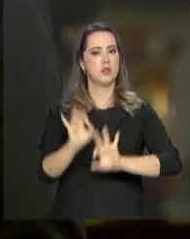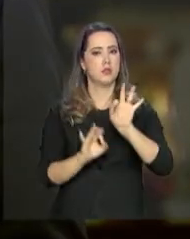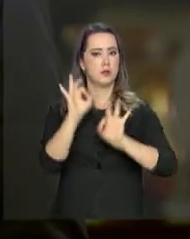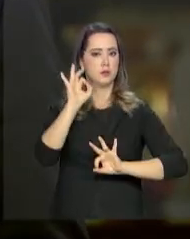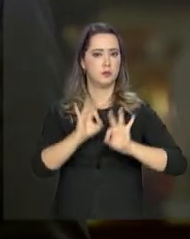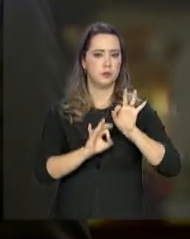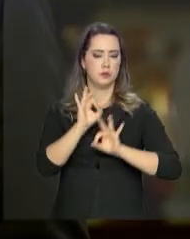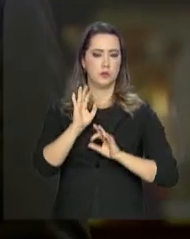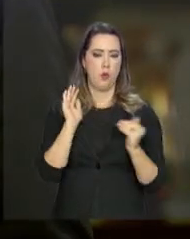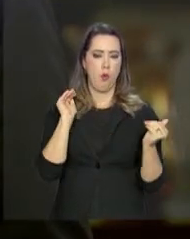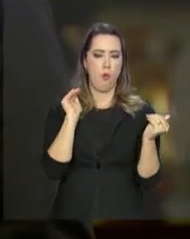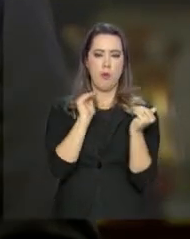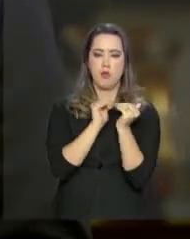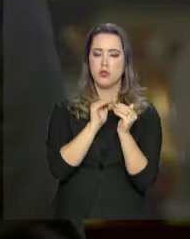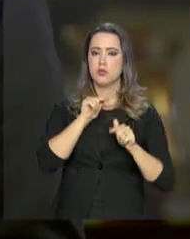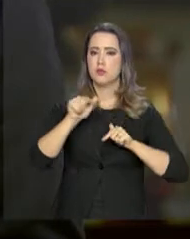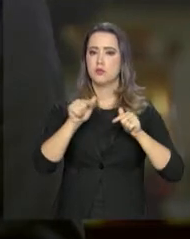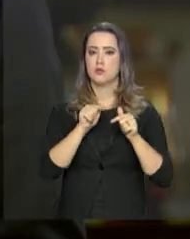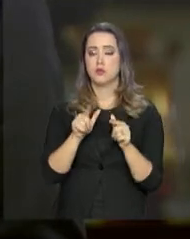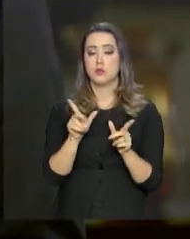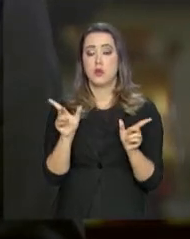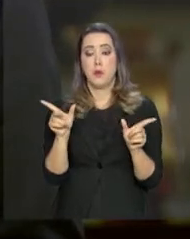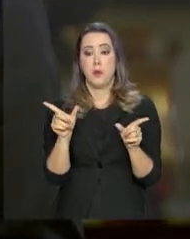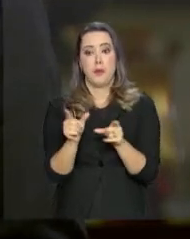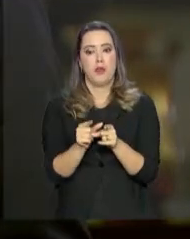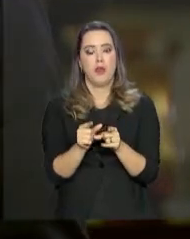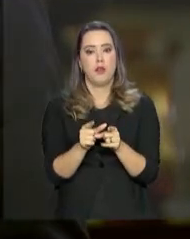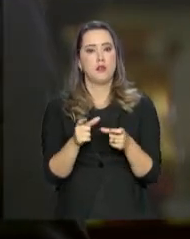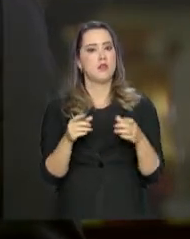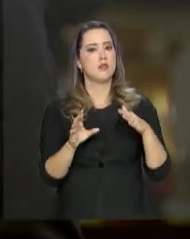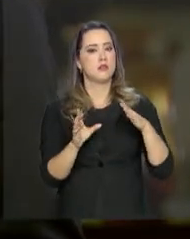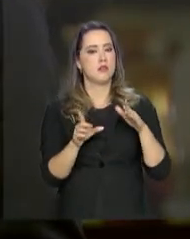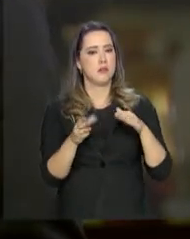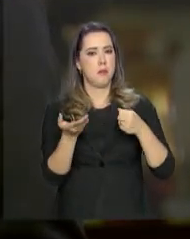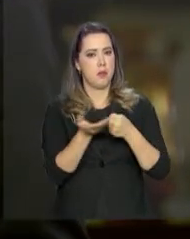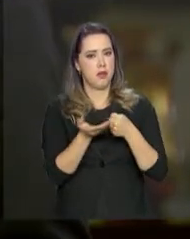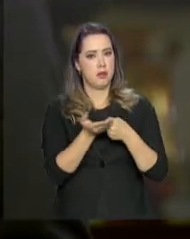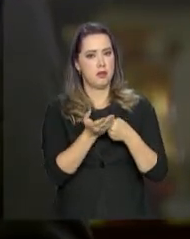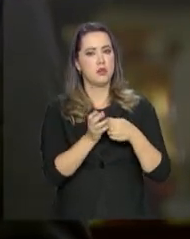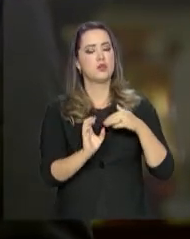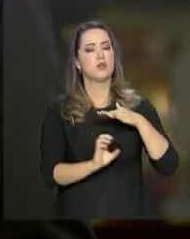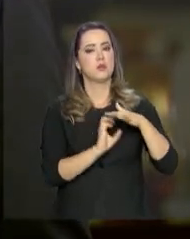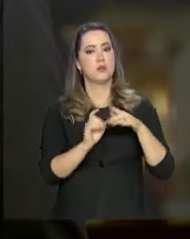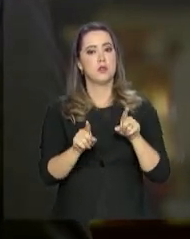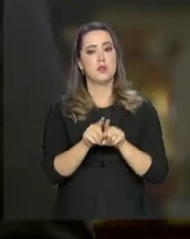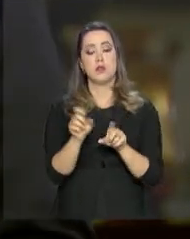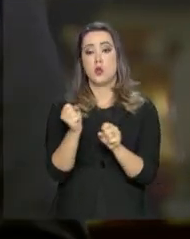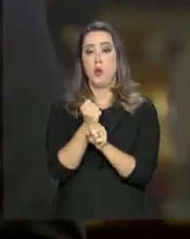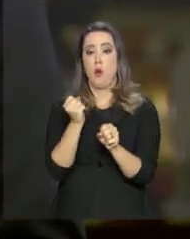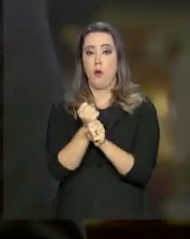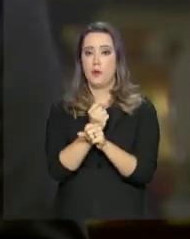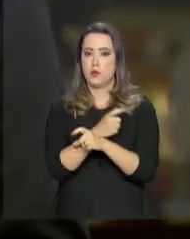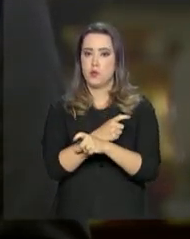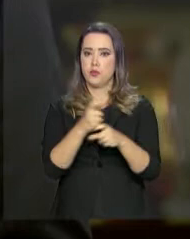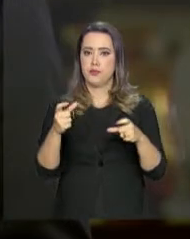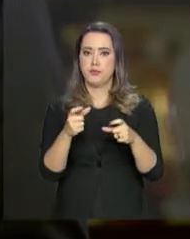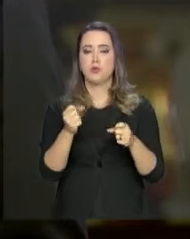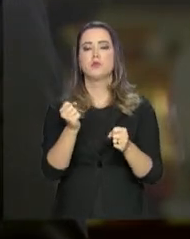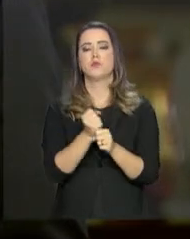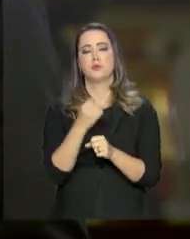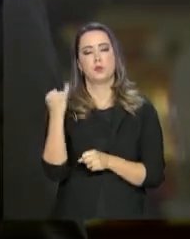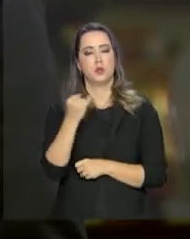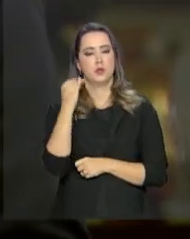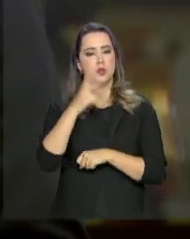para focar suas ações em pequenas e médias empresas e em obras de infraestrutura. O governo decidiu